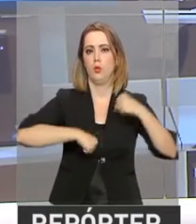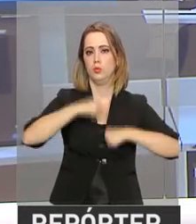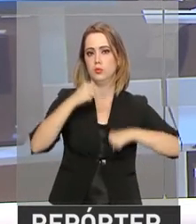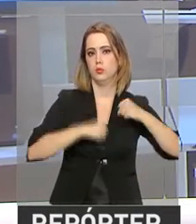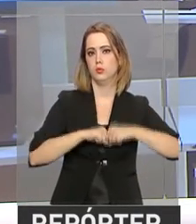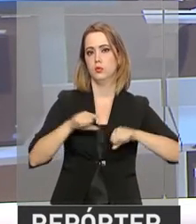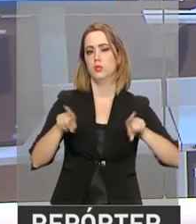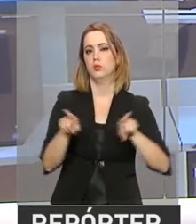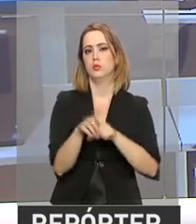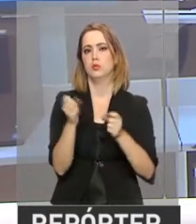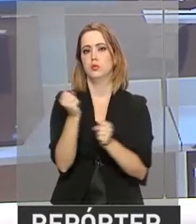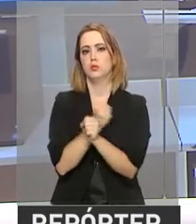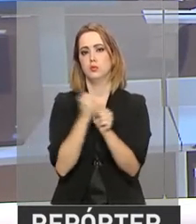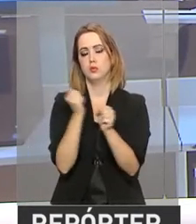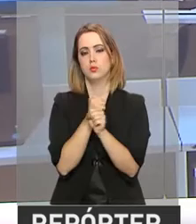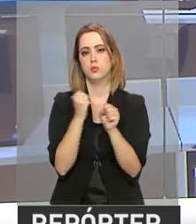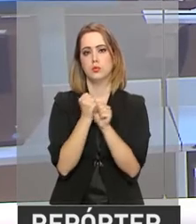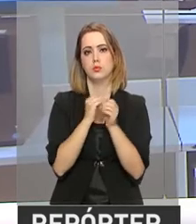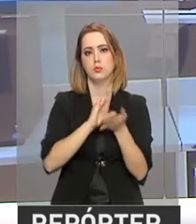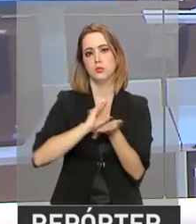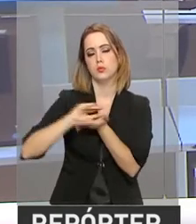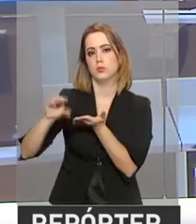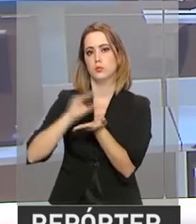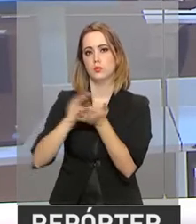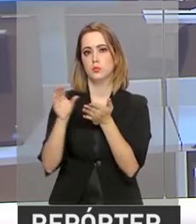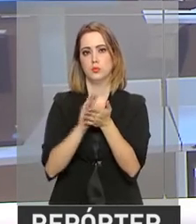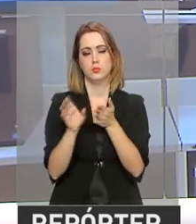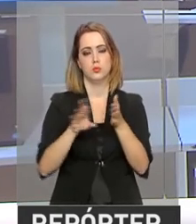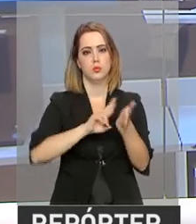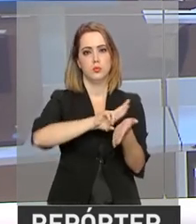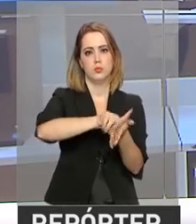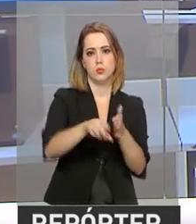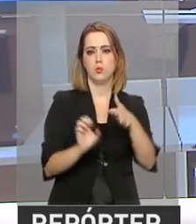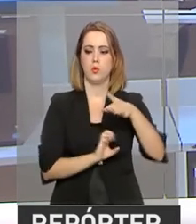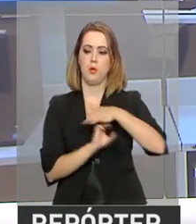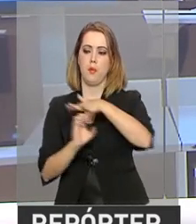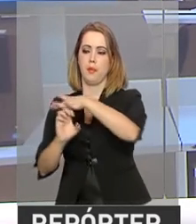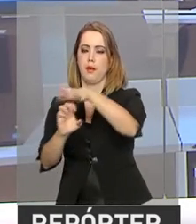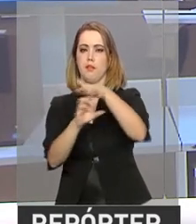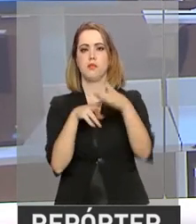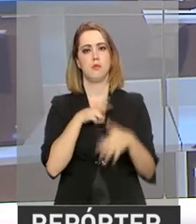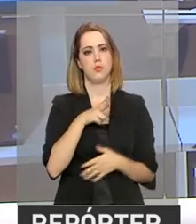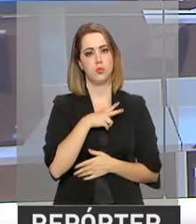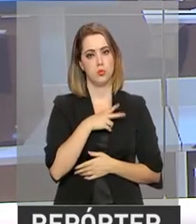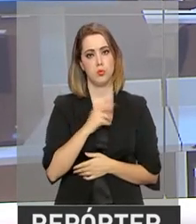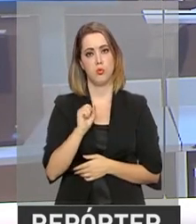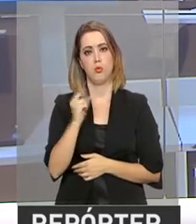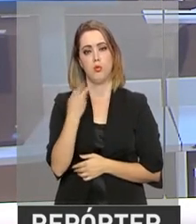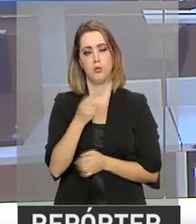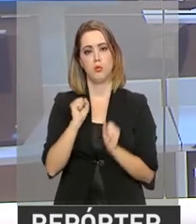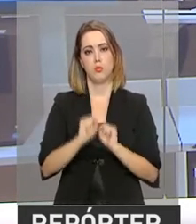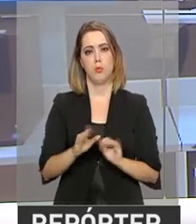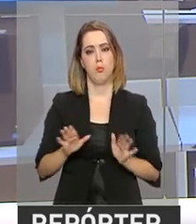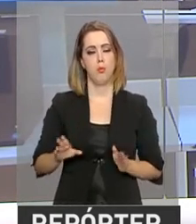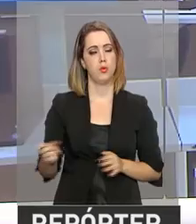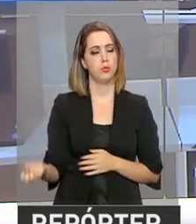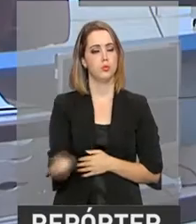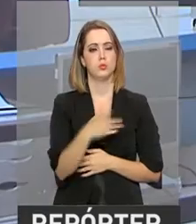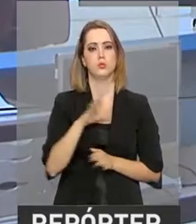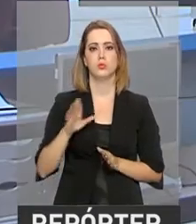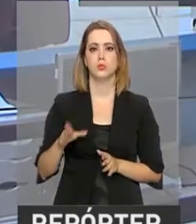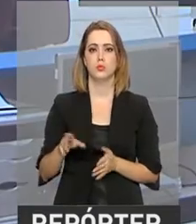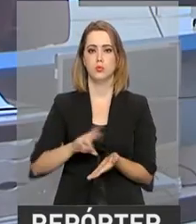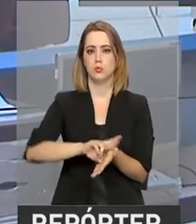e é direcionado empreendimentos do setor privado ou empresas de grande porte com capacidade de fomentar novos negócios